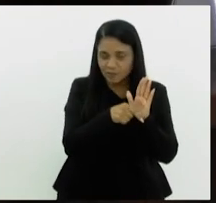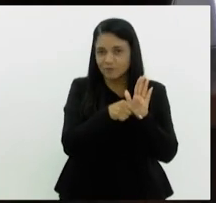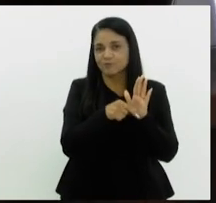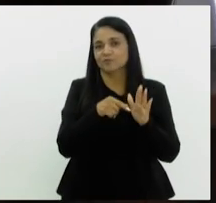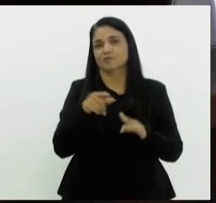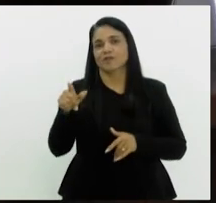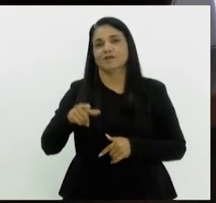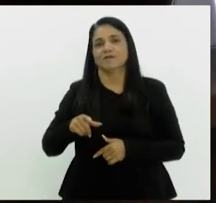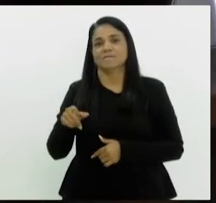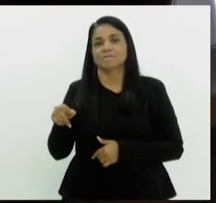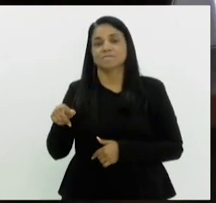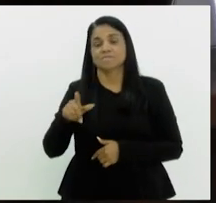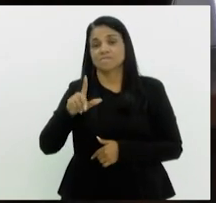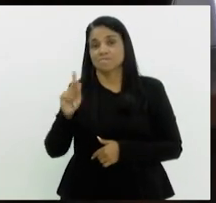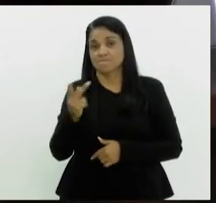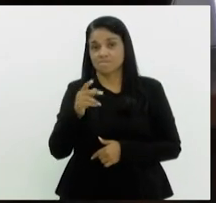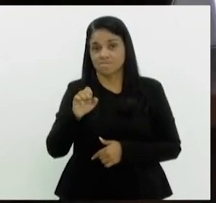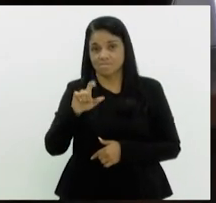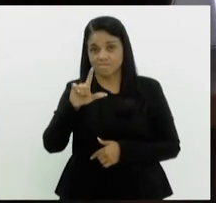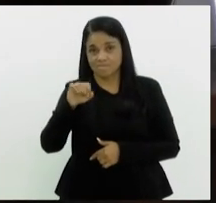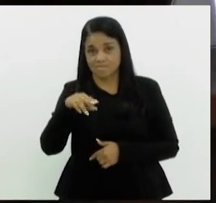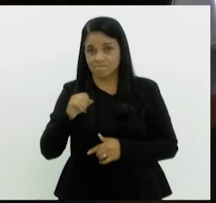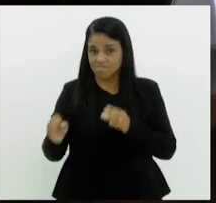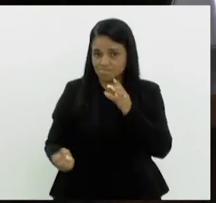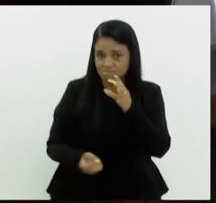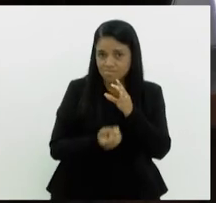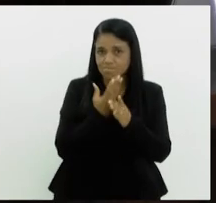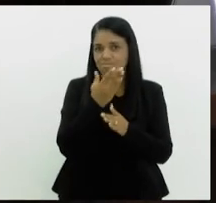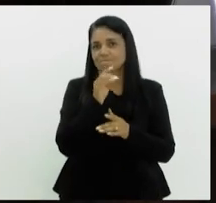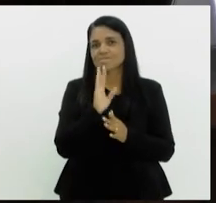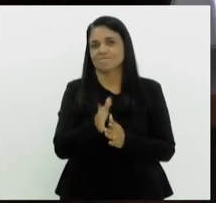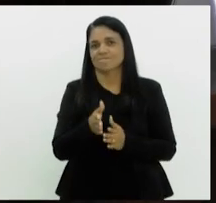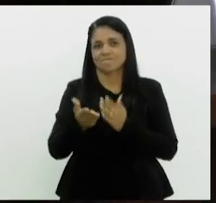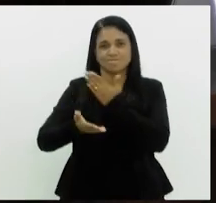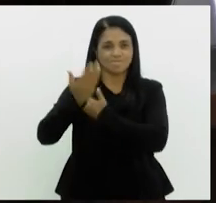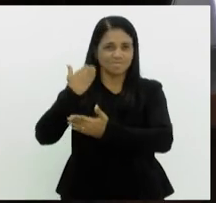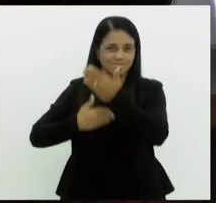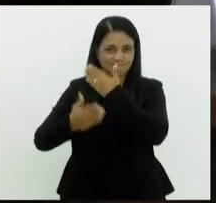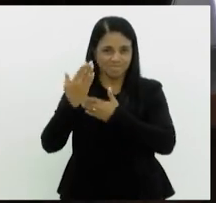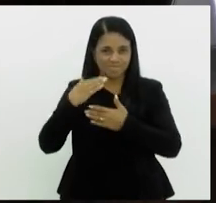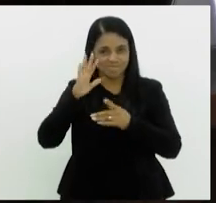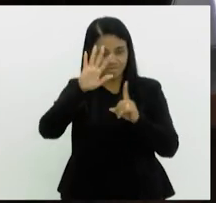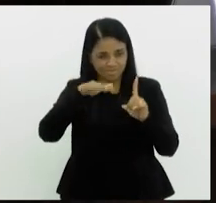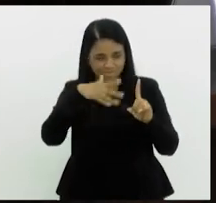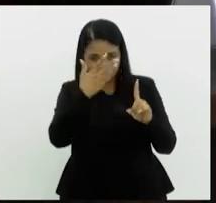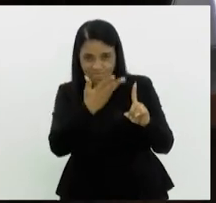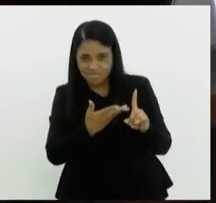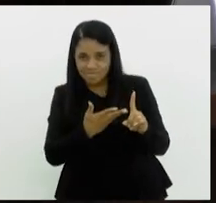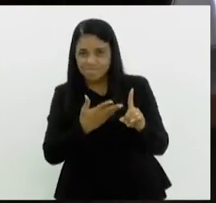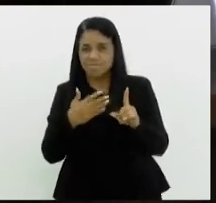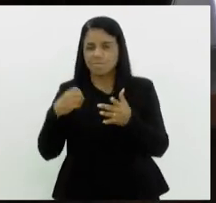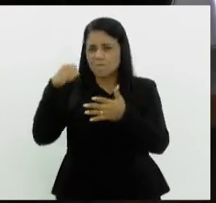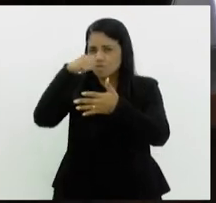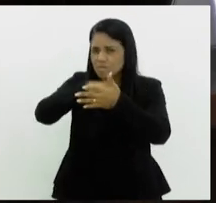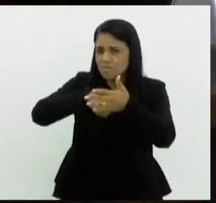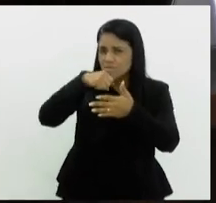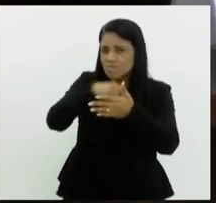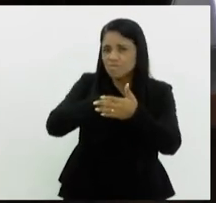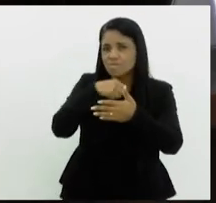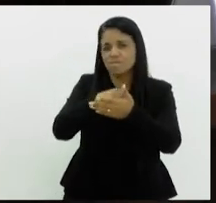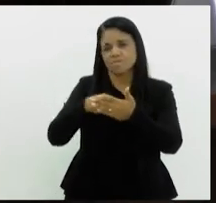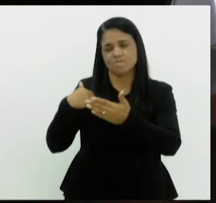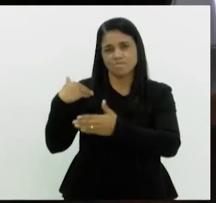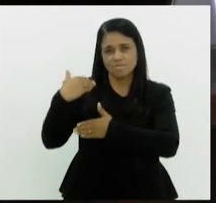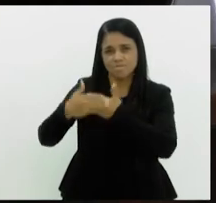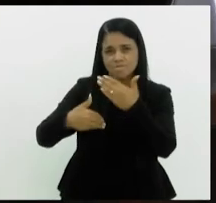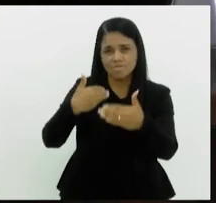Então, assim, a gente reverenciar toda a luta, toda essa construção que ela fez, esse trabalho lindo